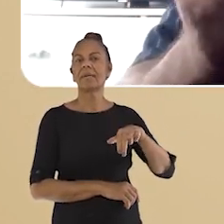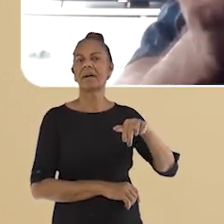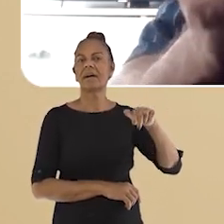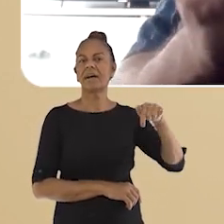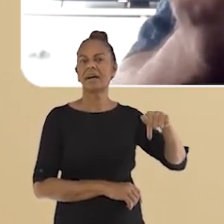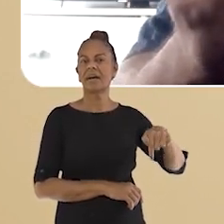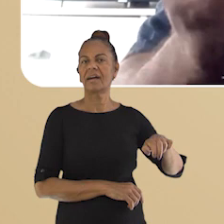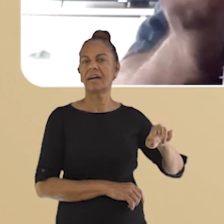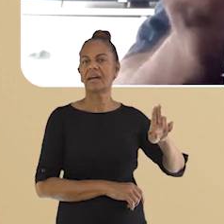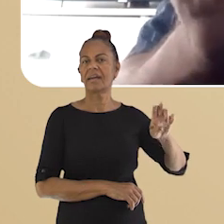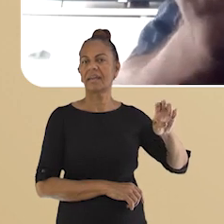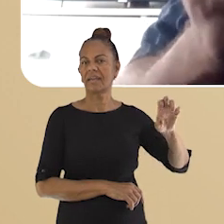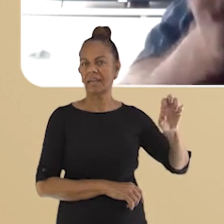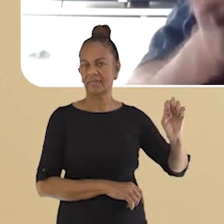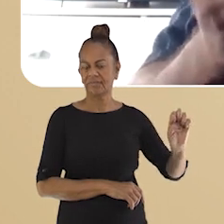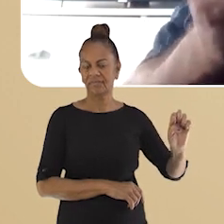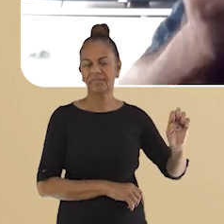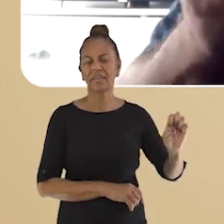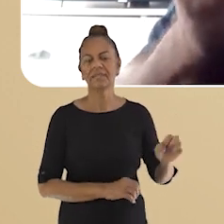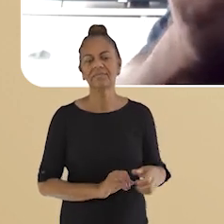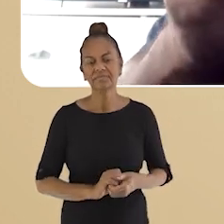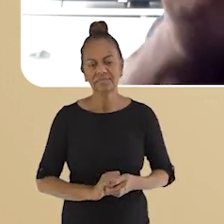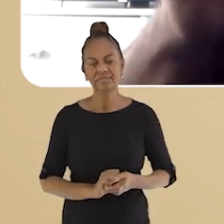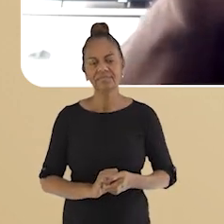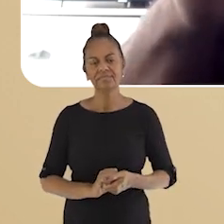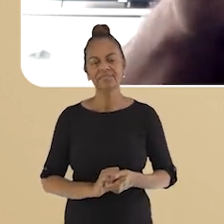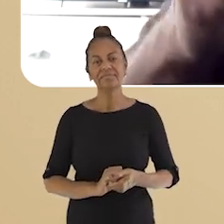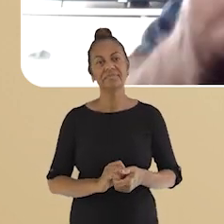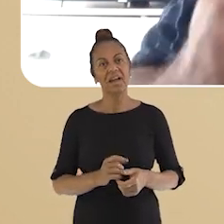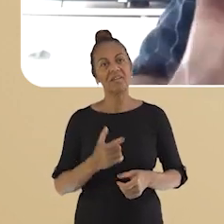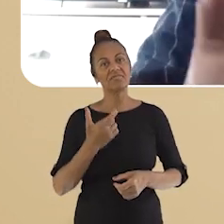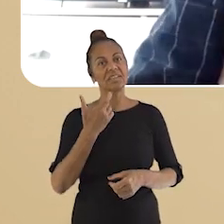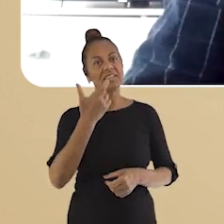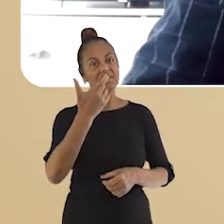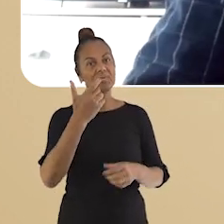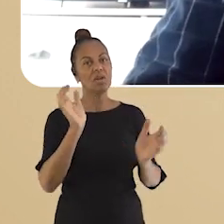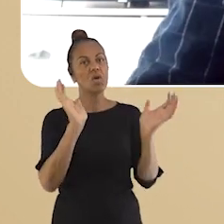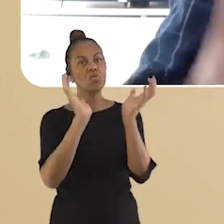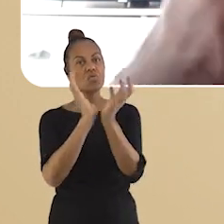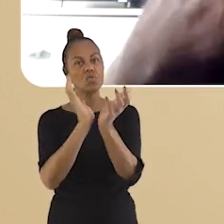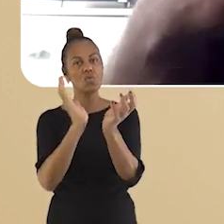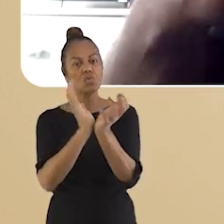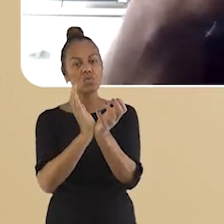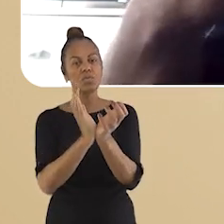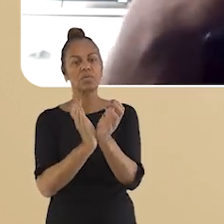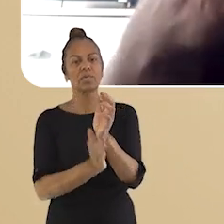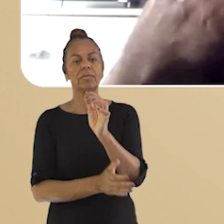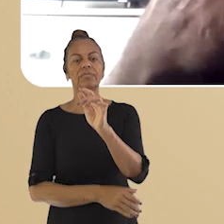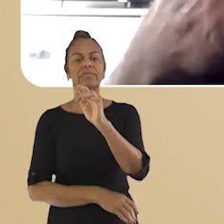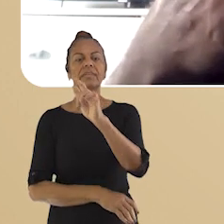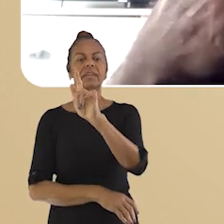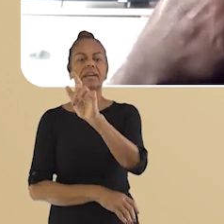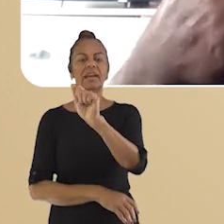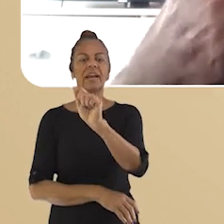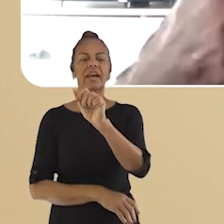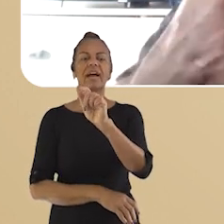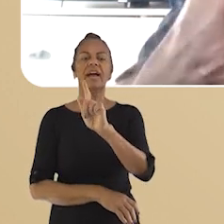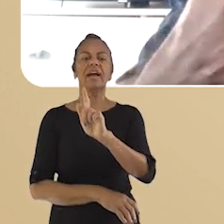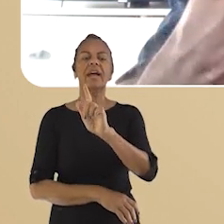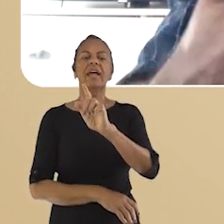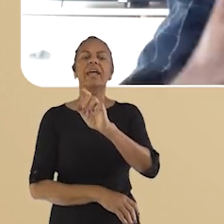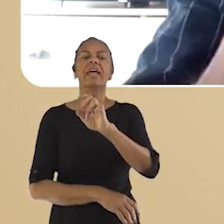Então, esta sílaba G pertence a este grupo aqui de sílabas. Ga,